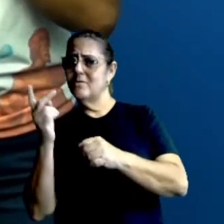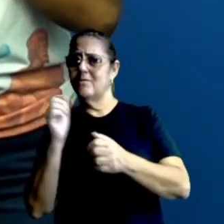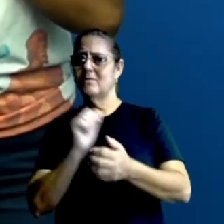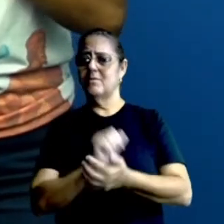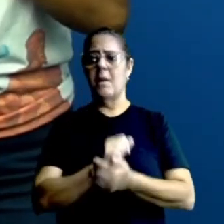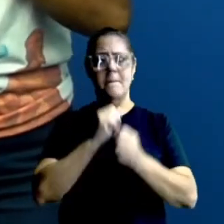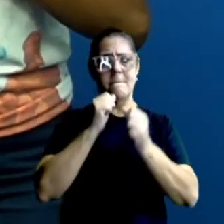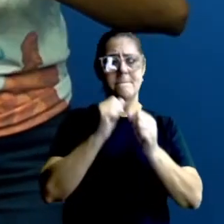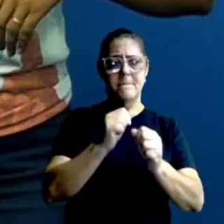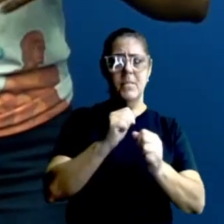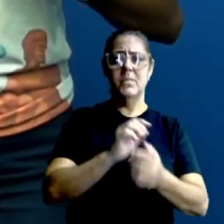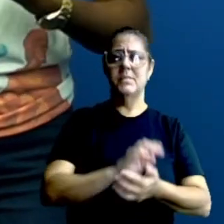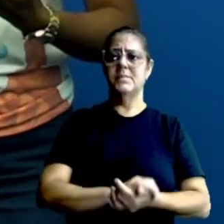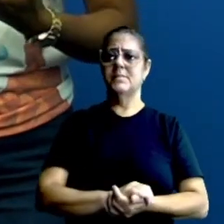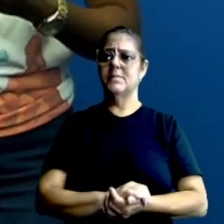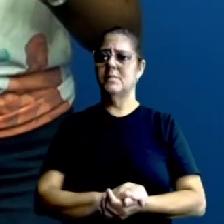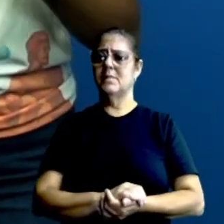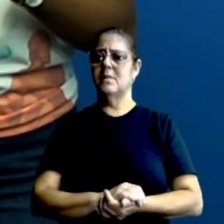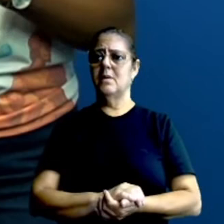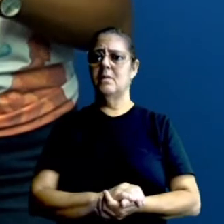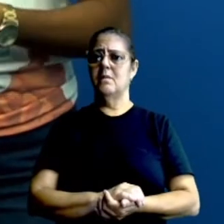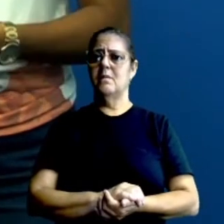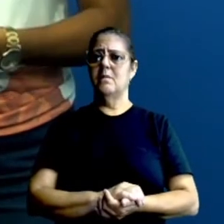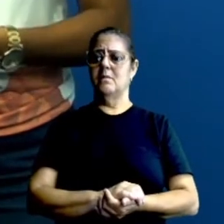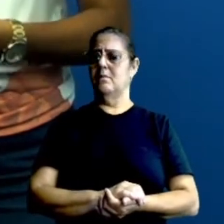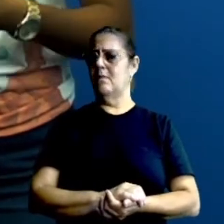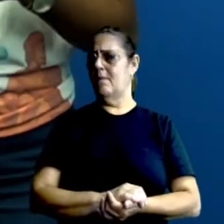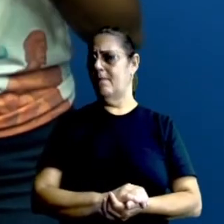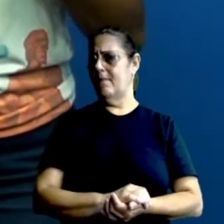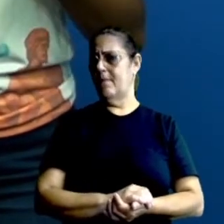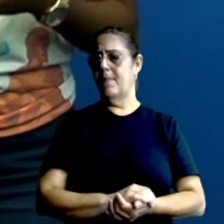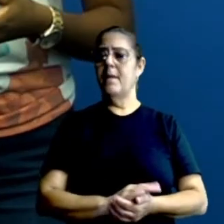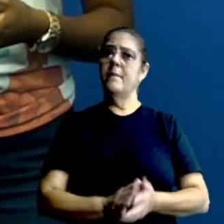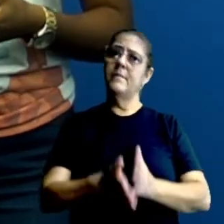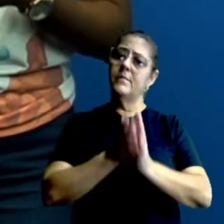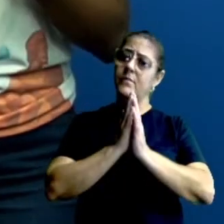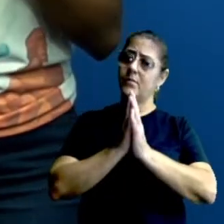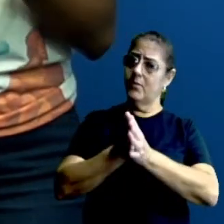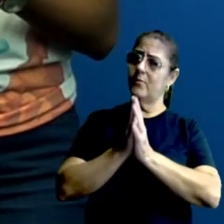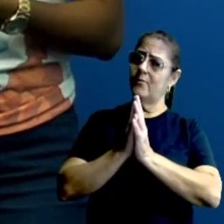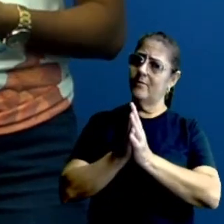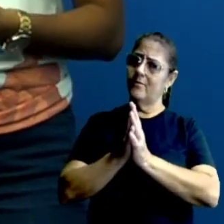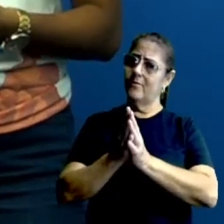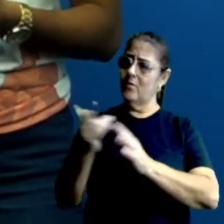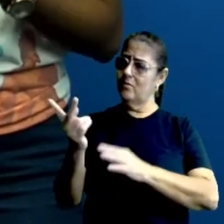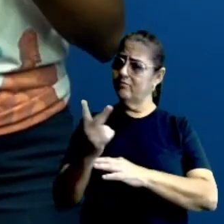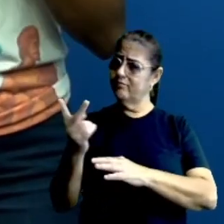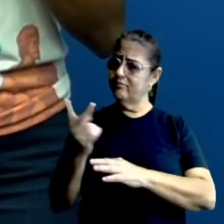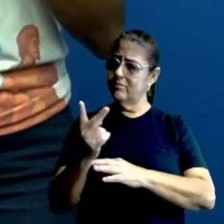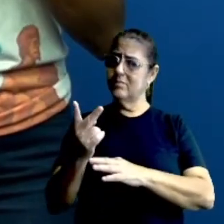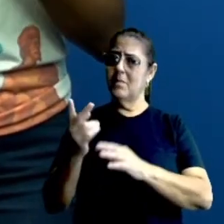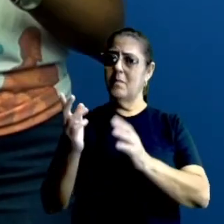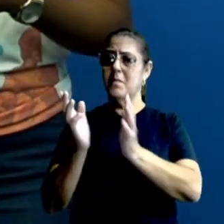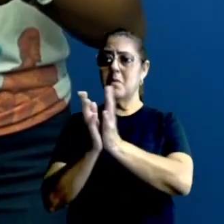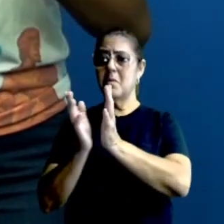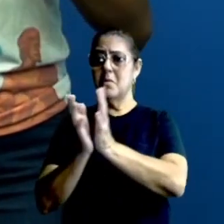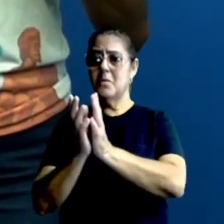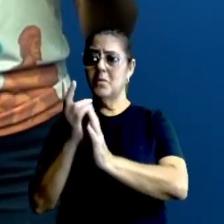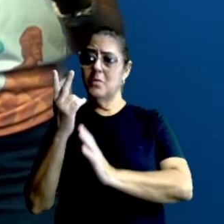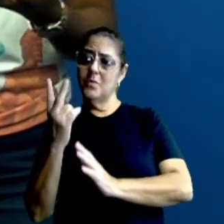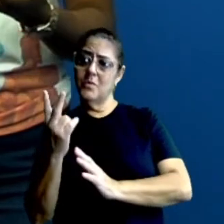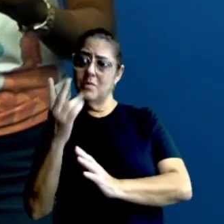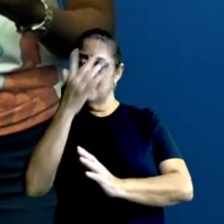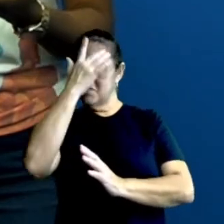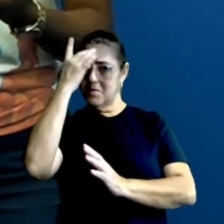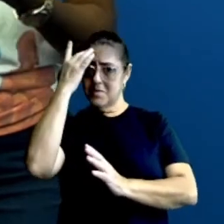professora Pode dizer a turma Lins working papers please working papers ela está